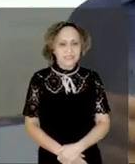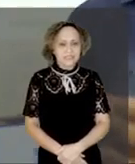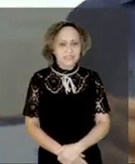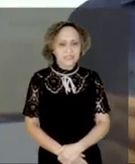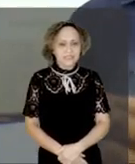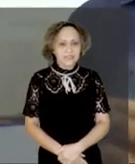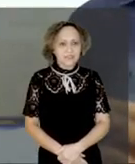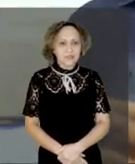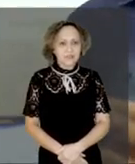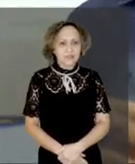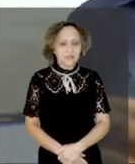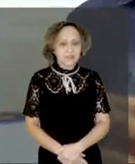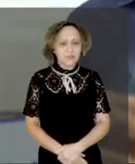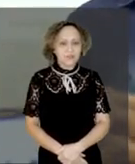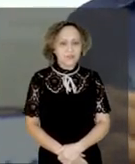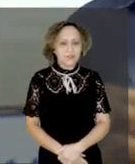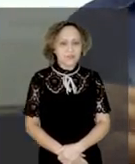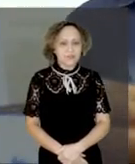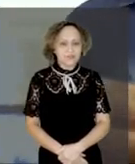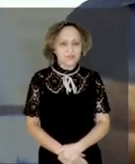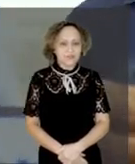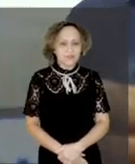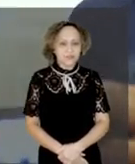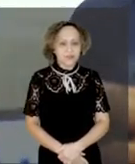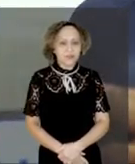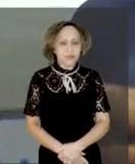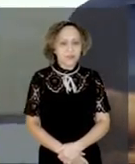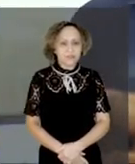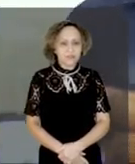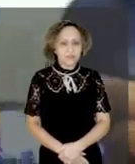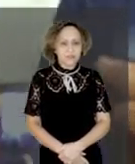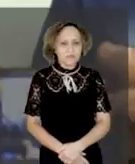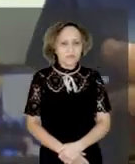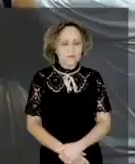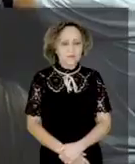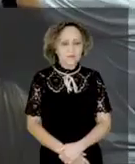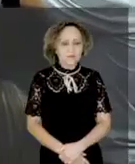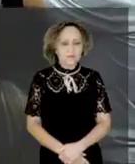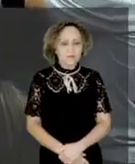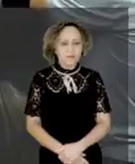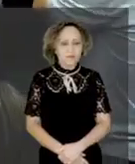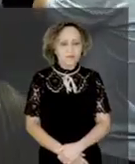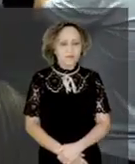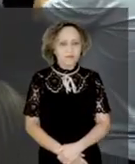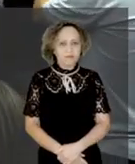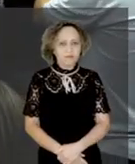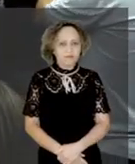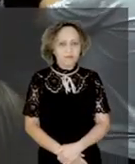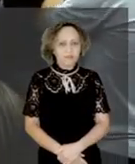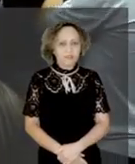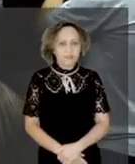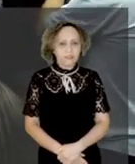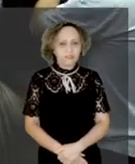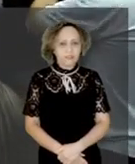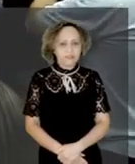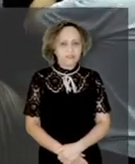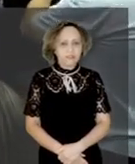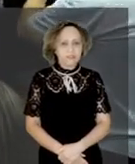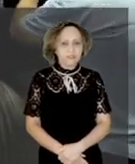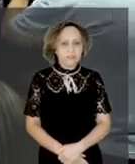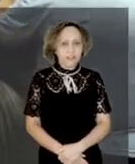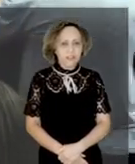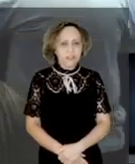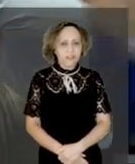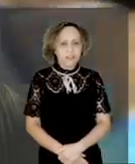Companheirada, vamos lá? Como é que é? Vai, pá, como que é o negócio lá? Vai, o negócio onde que ele foi, João Paulo?